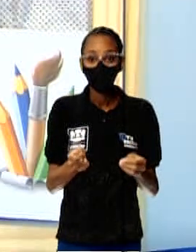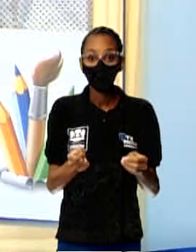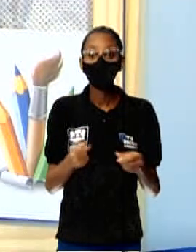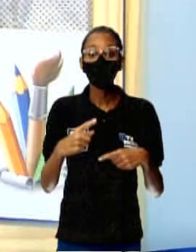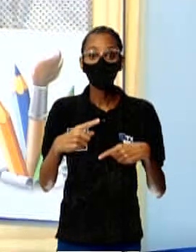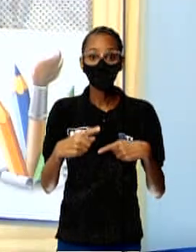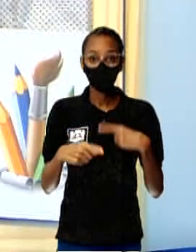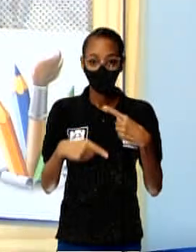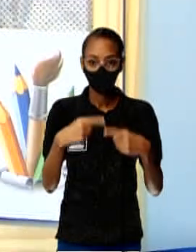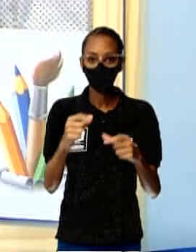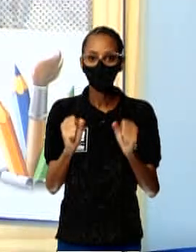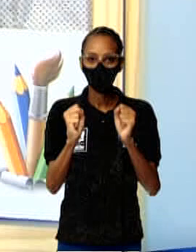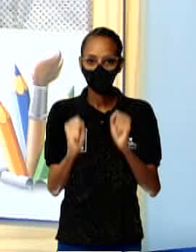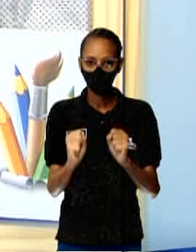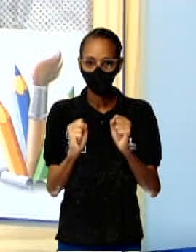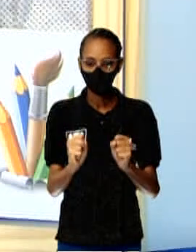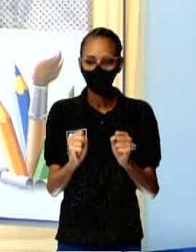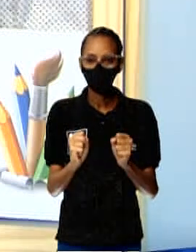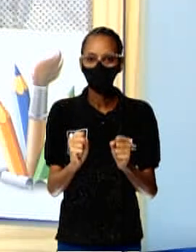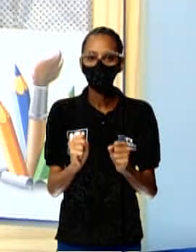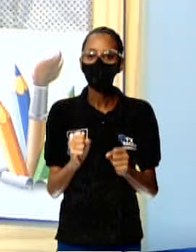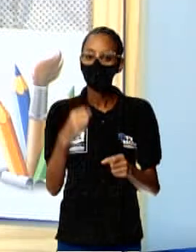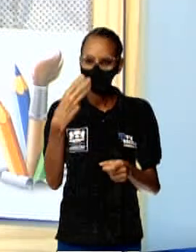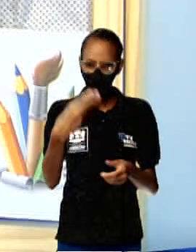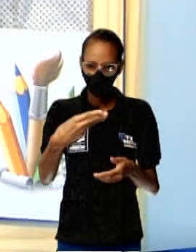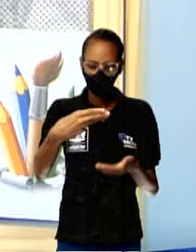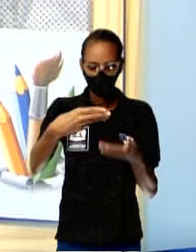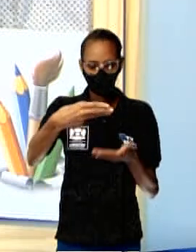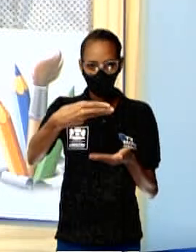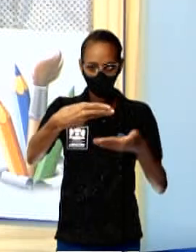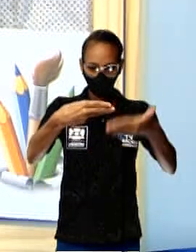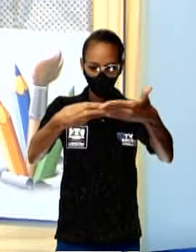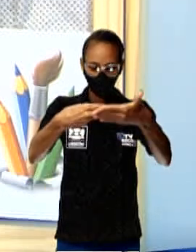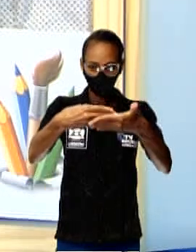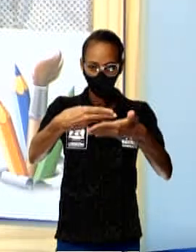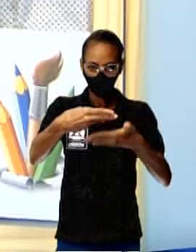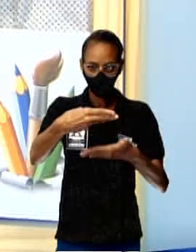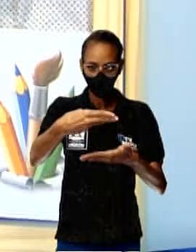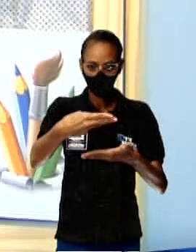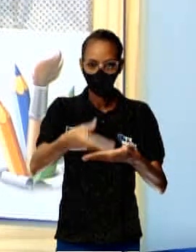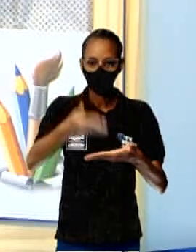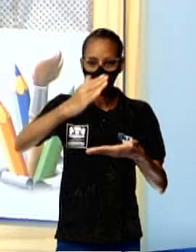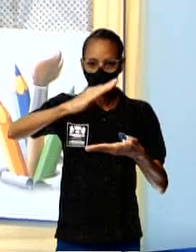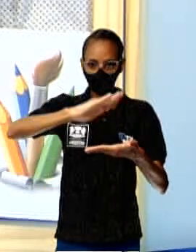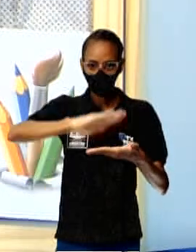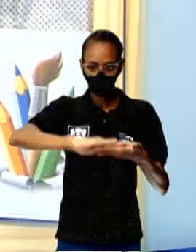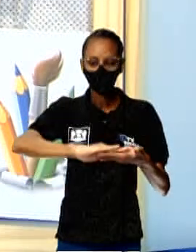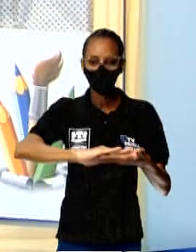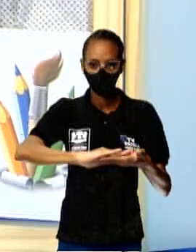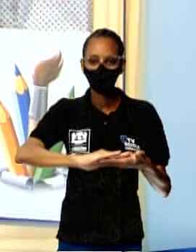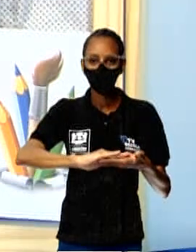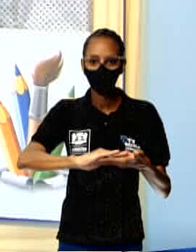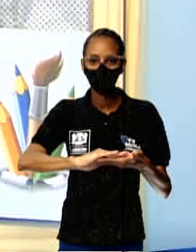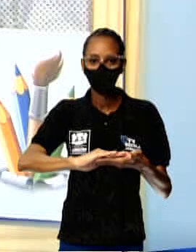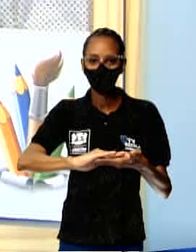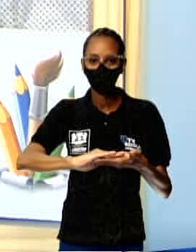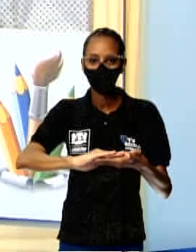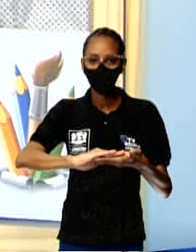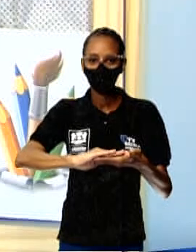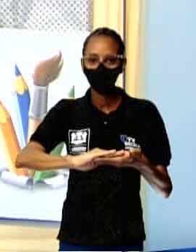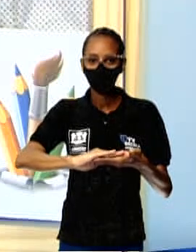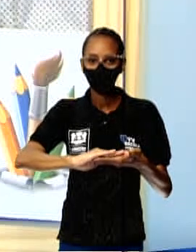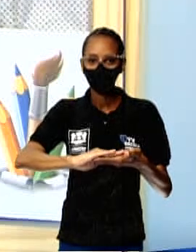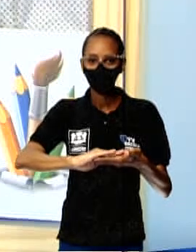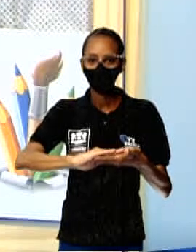pode pegar sim uns três ou quatro dedinhos coloca dobra e corta um